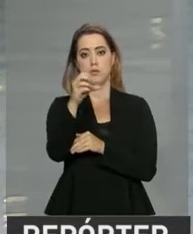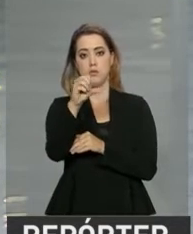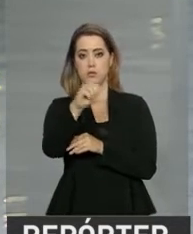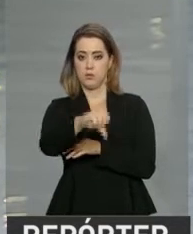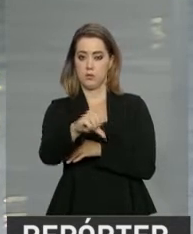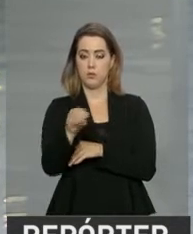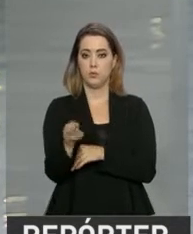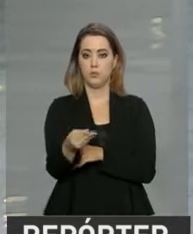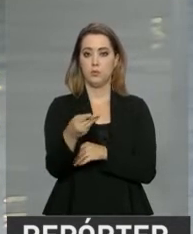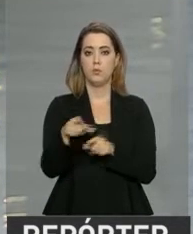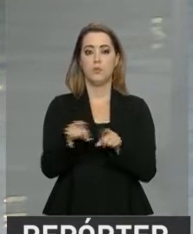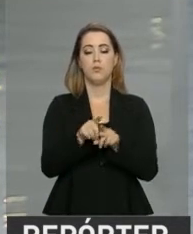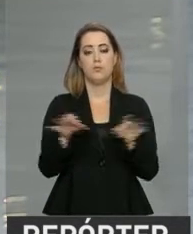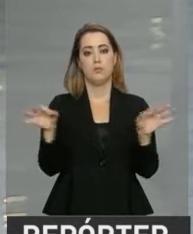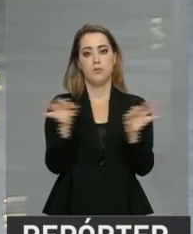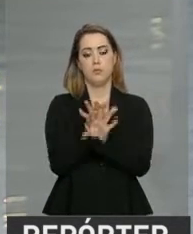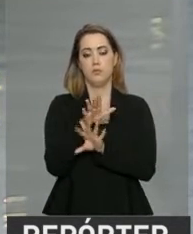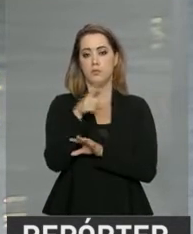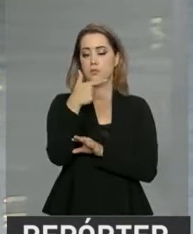no sistema às